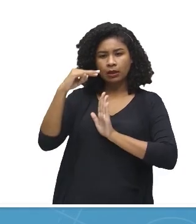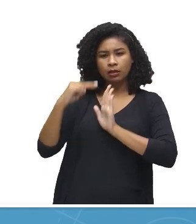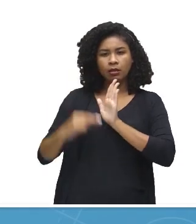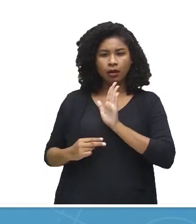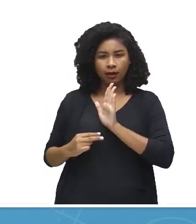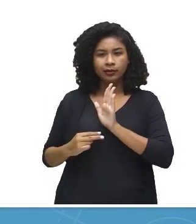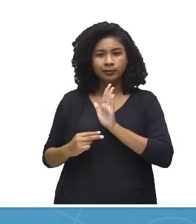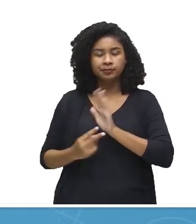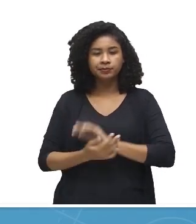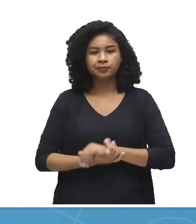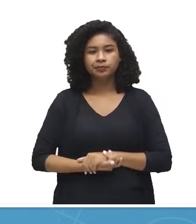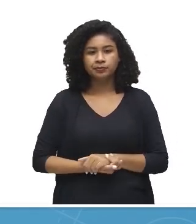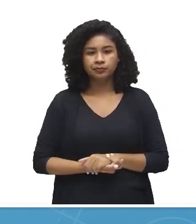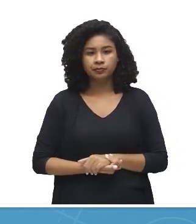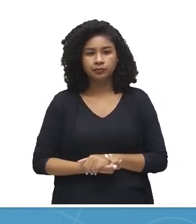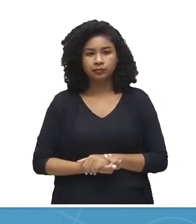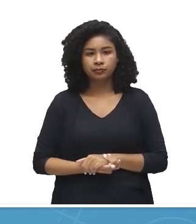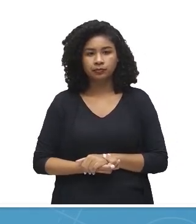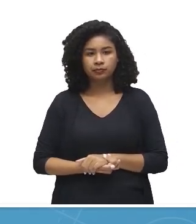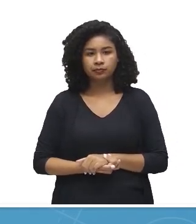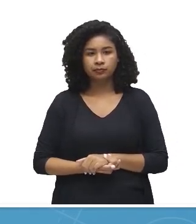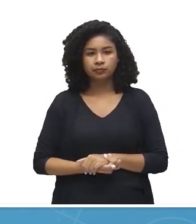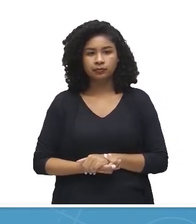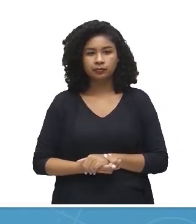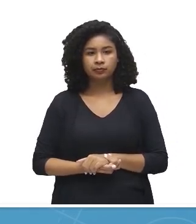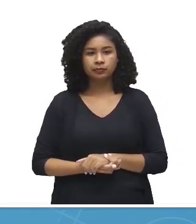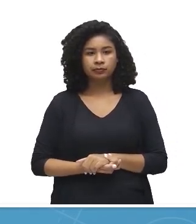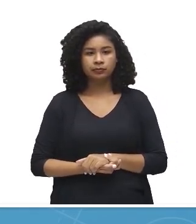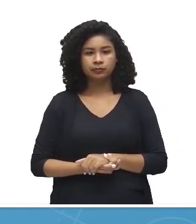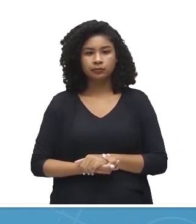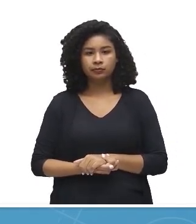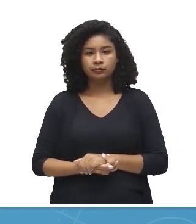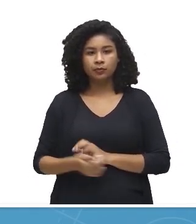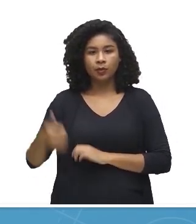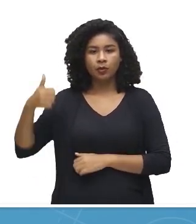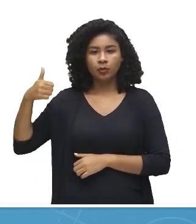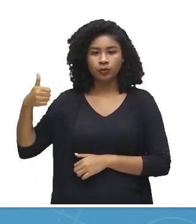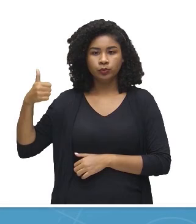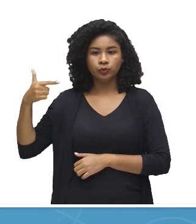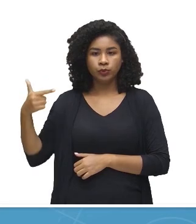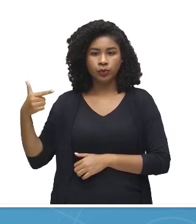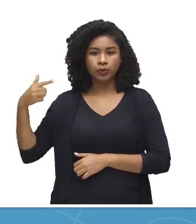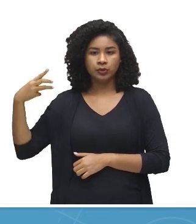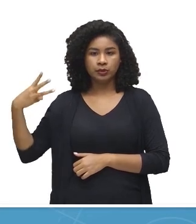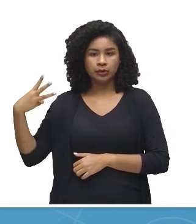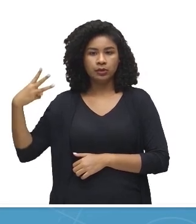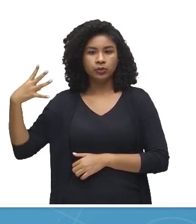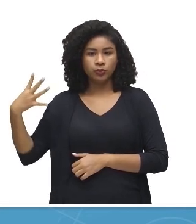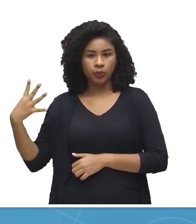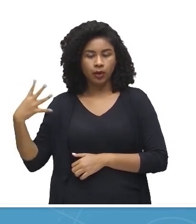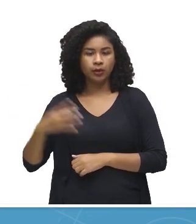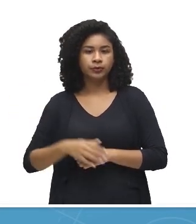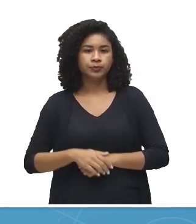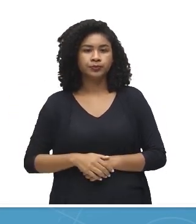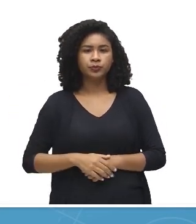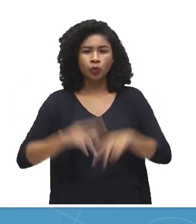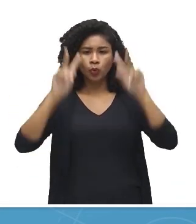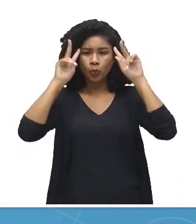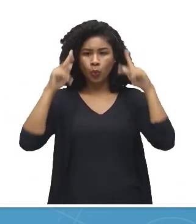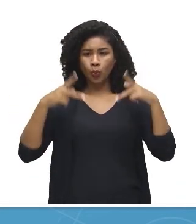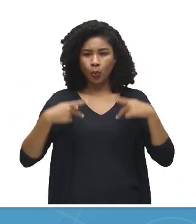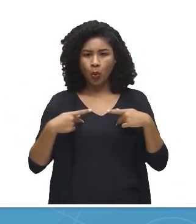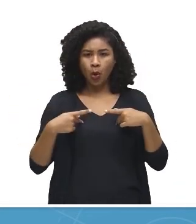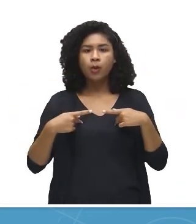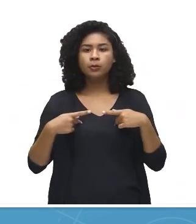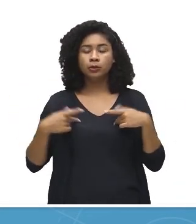secreção. 3, revestimento. E 4, movimento. Então, no homem, são as funções do tecido